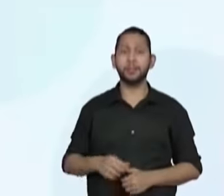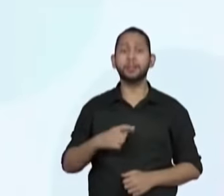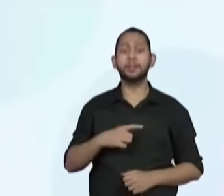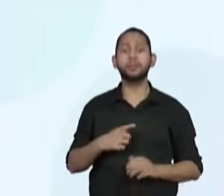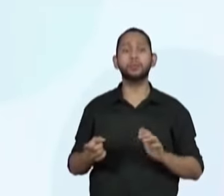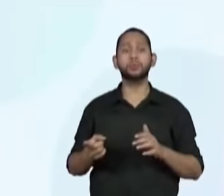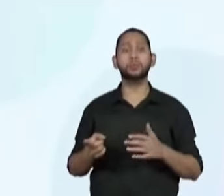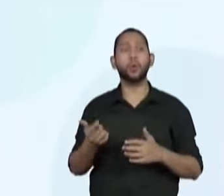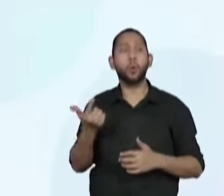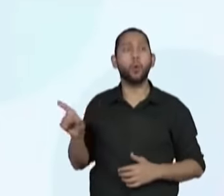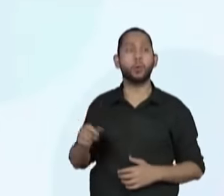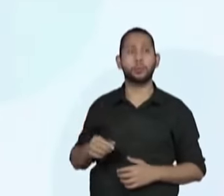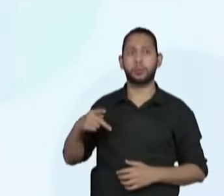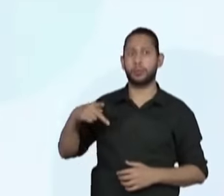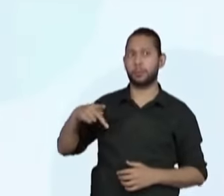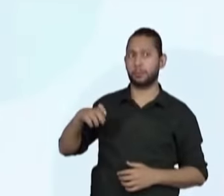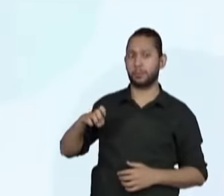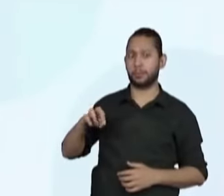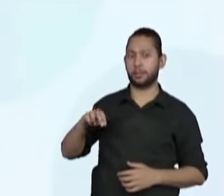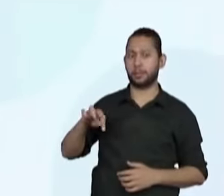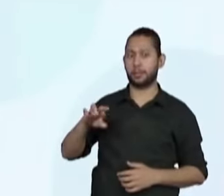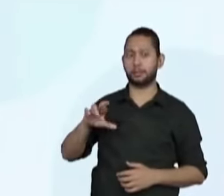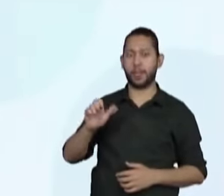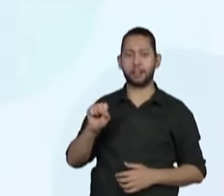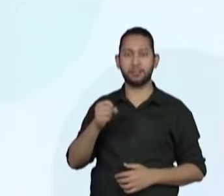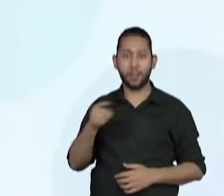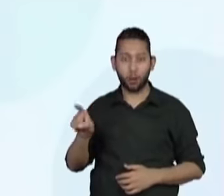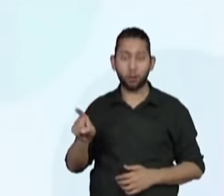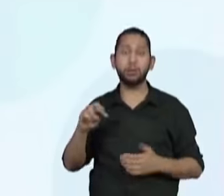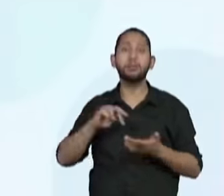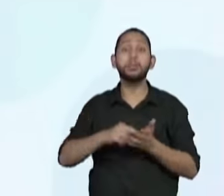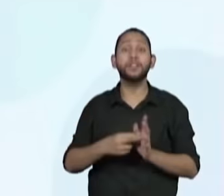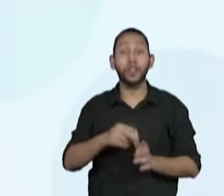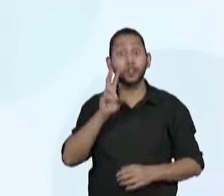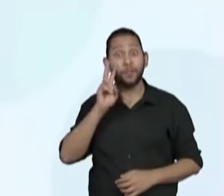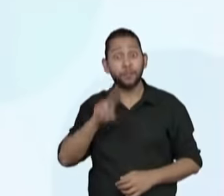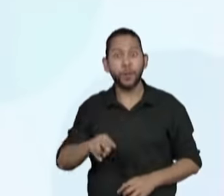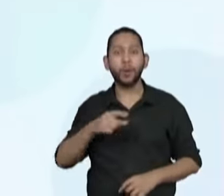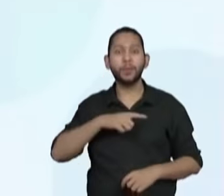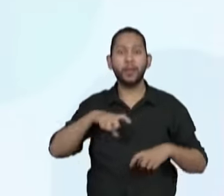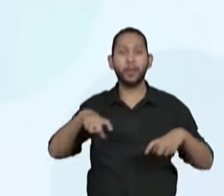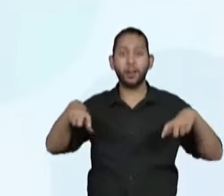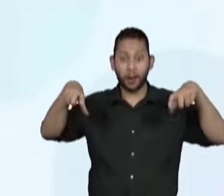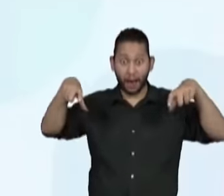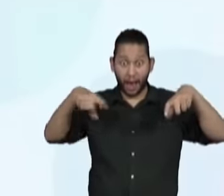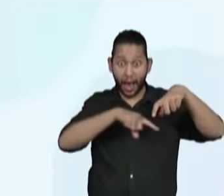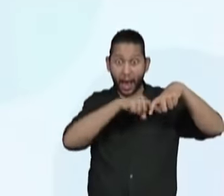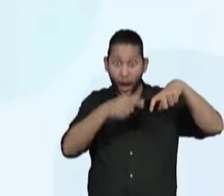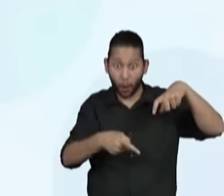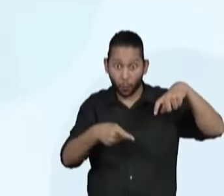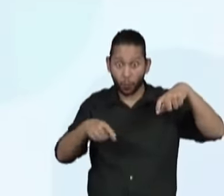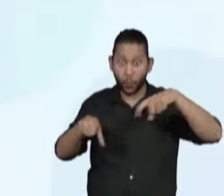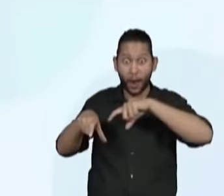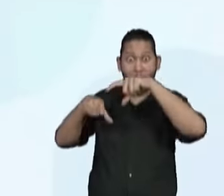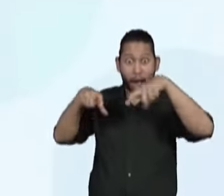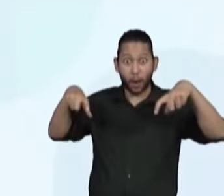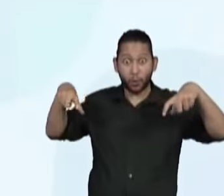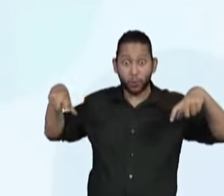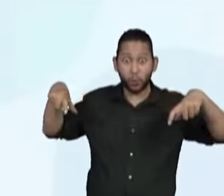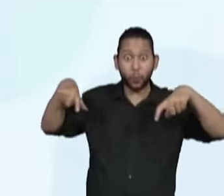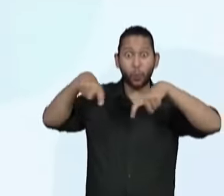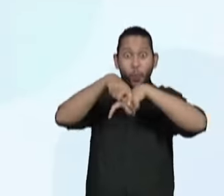de encontro, que ele surge nas abóbadas que se cruzam, tá? Adentrando umas no espaço das outras. A gente também vê muito isso aí em